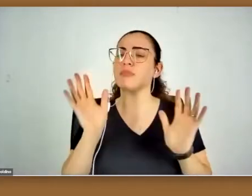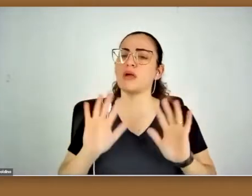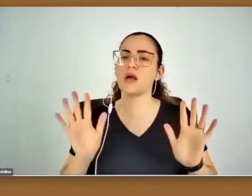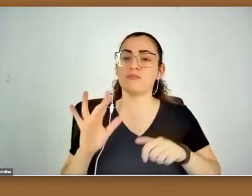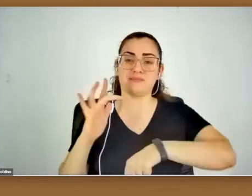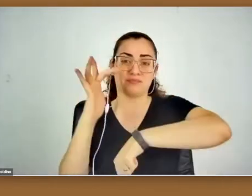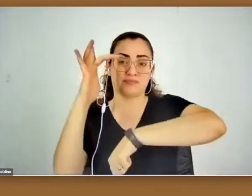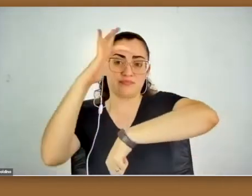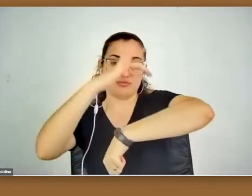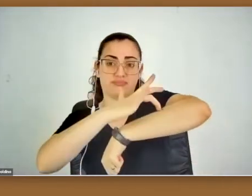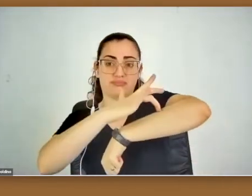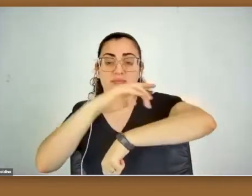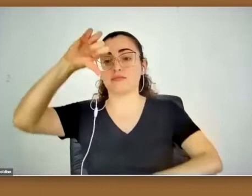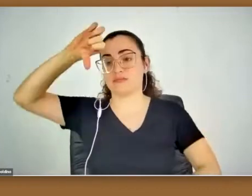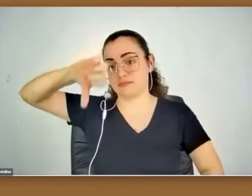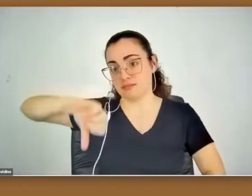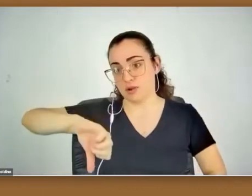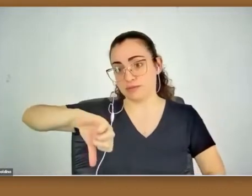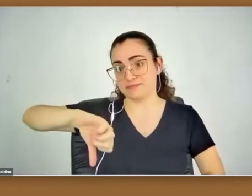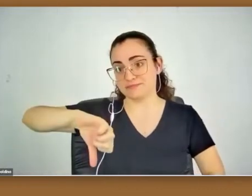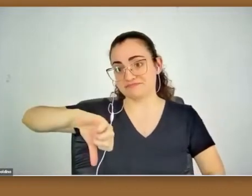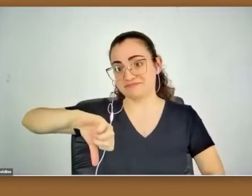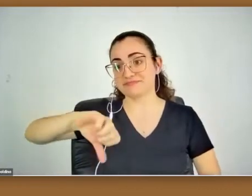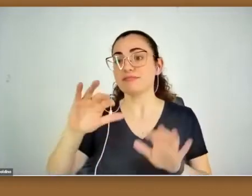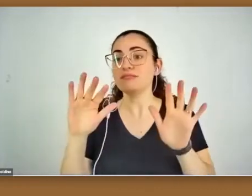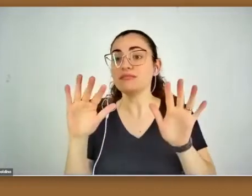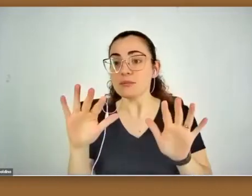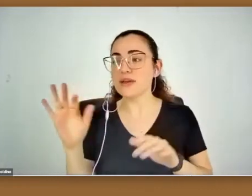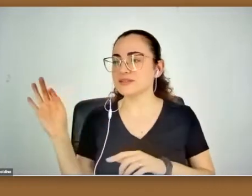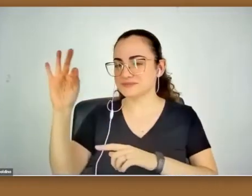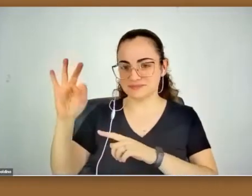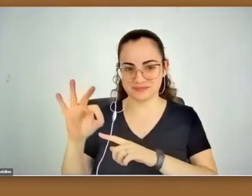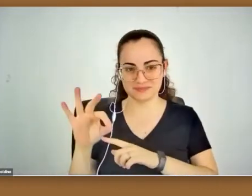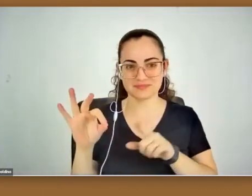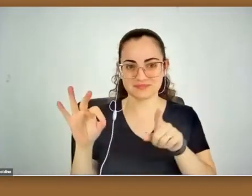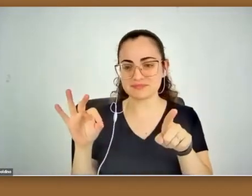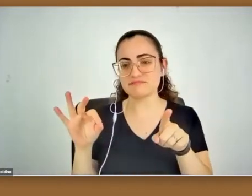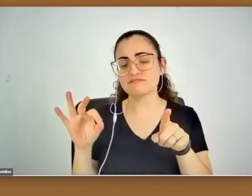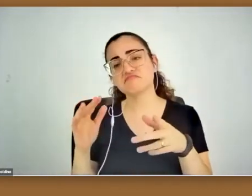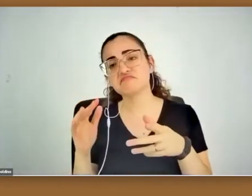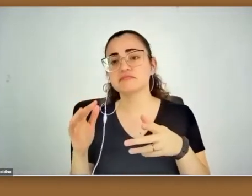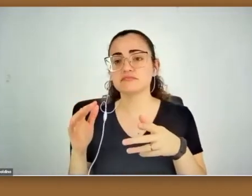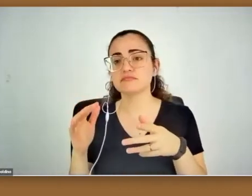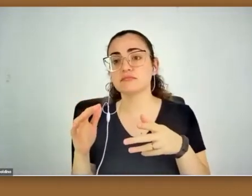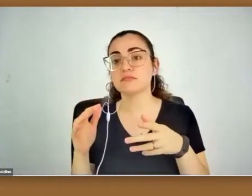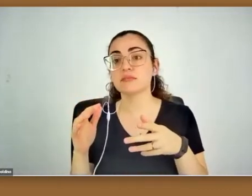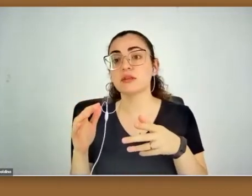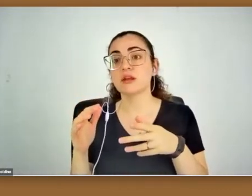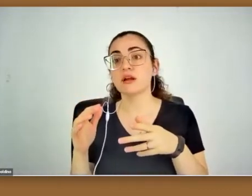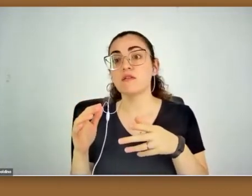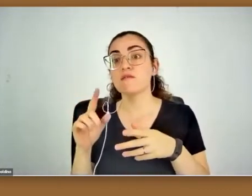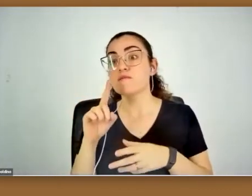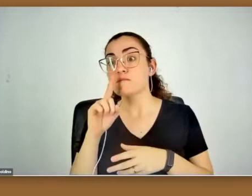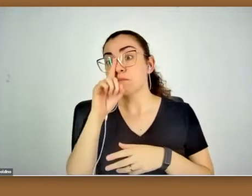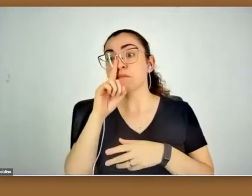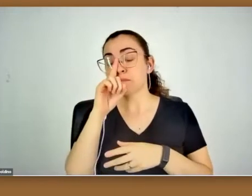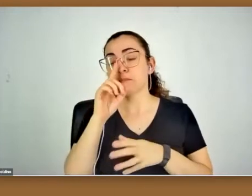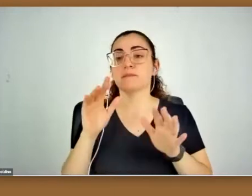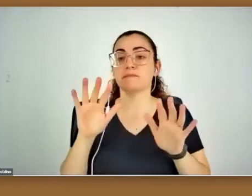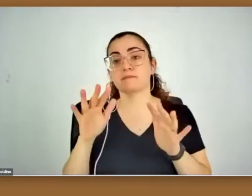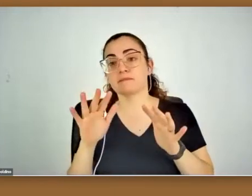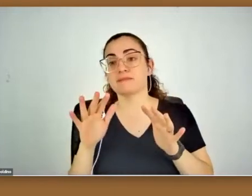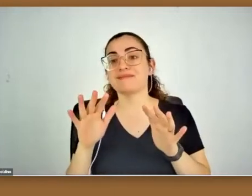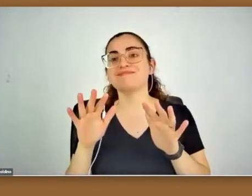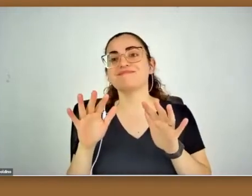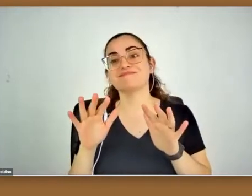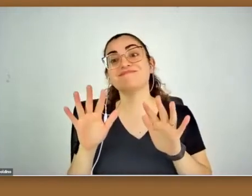pessoas, né? E ele, por ser muito adaptado ao ambiente urbano, ele tem uma competência muito grande, né,